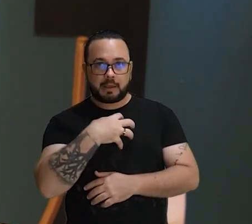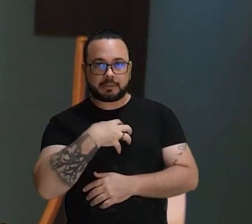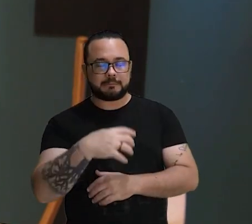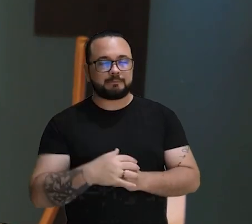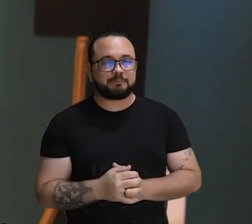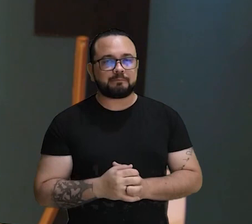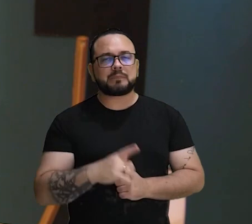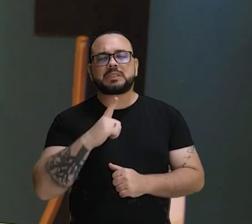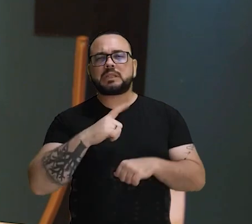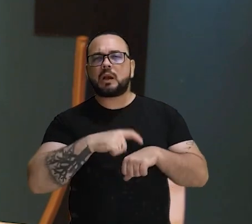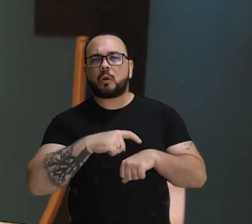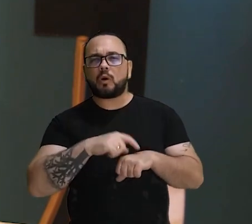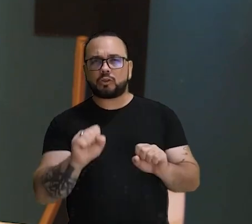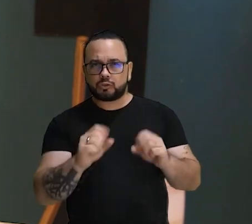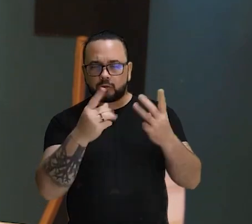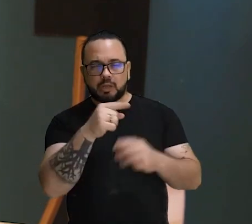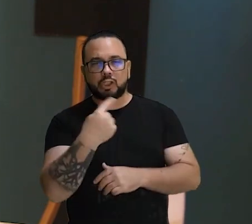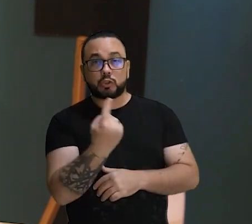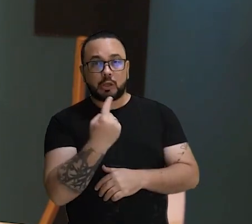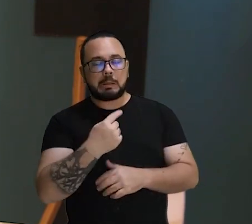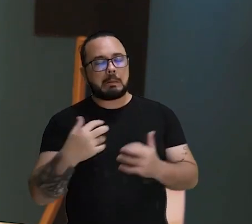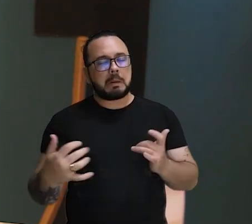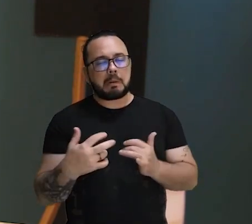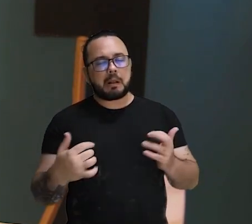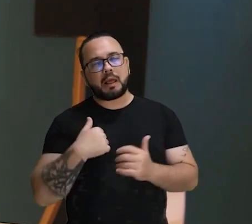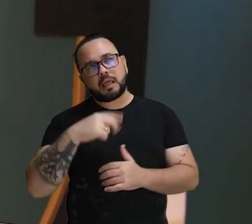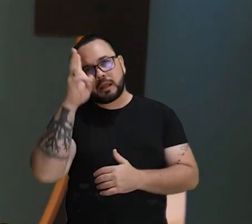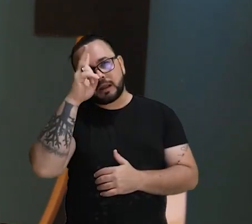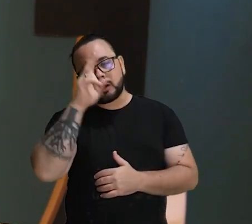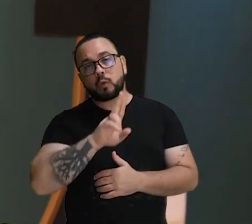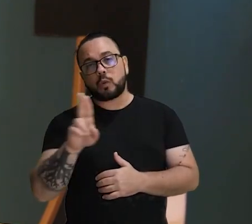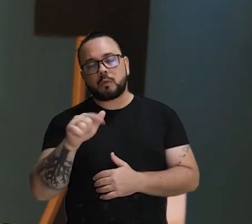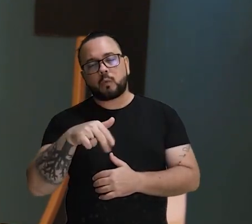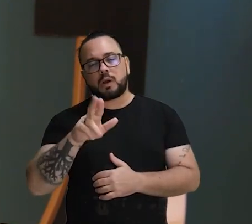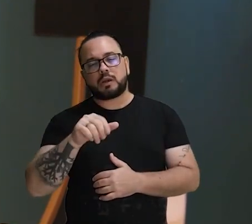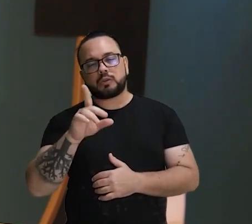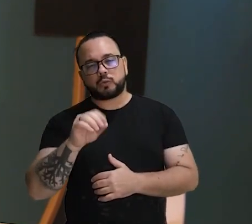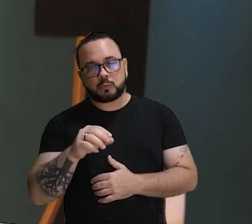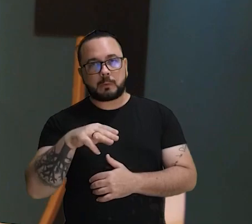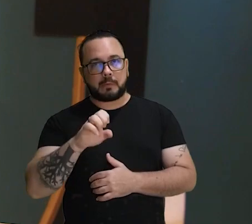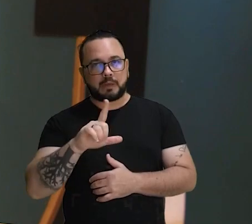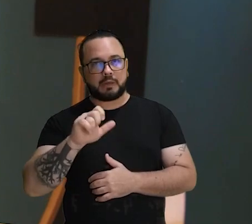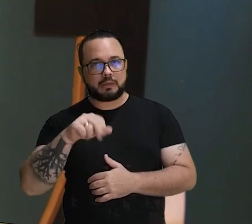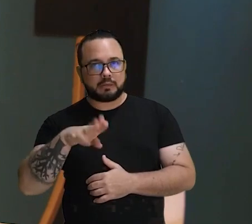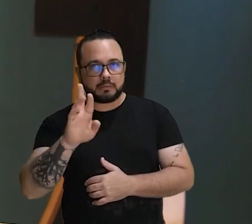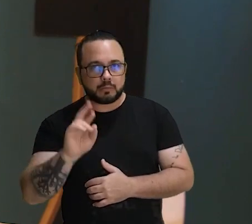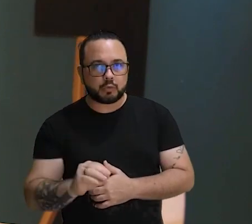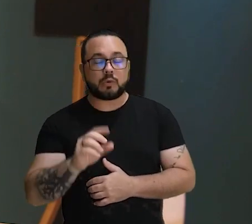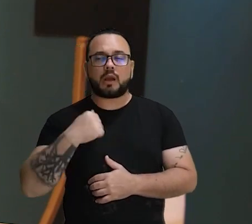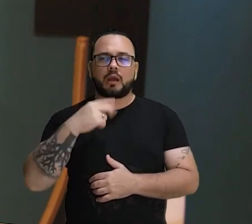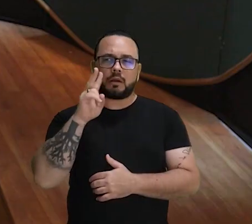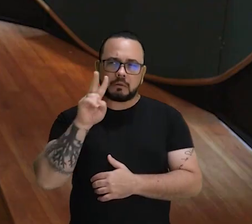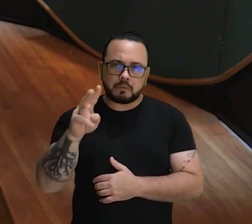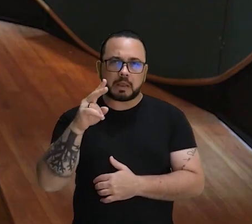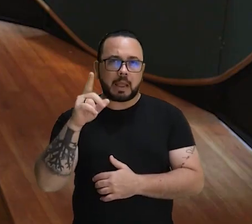Salvador. E teve um momento no show que ele estava sozinho no palco, tocou uma valsa que eu lembro até hoje, que chama Quando Me Lembro. E eu nem pensava em tocar sanfona, e eu me